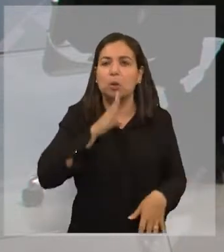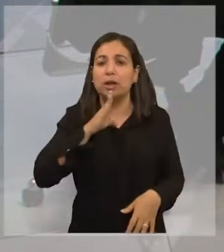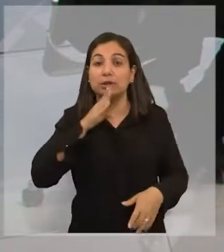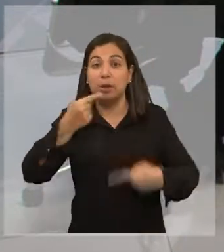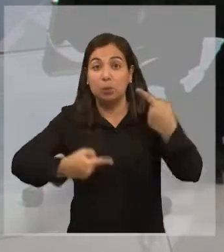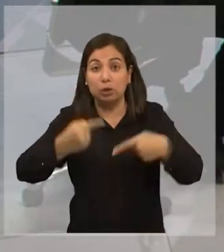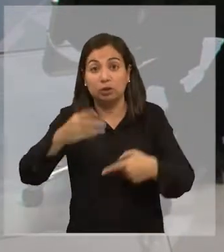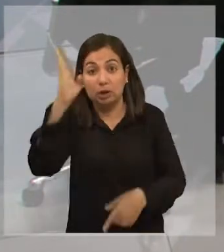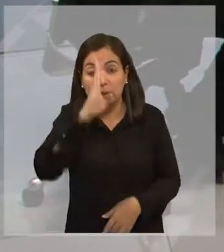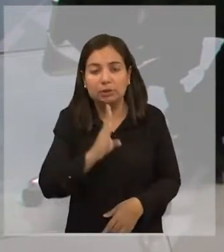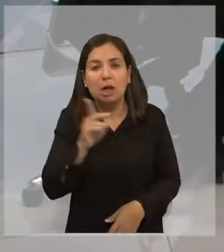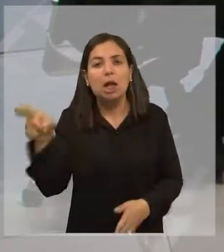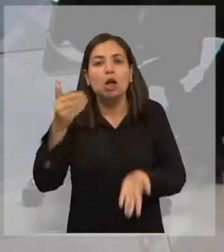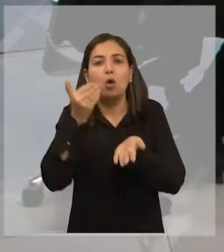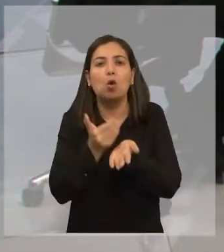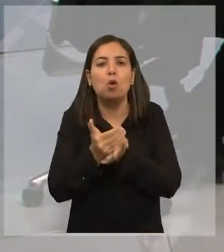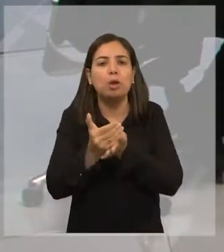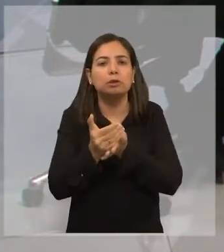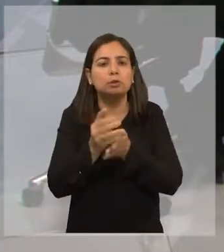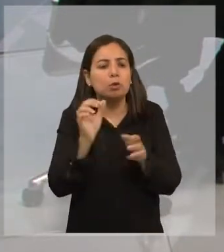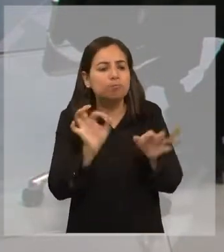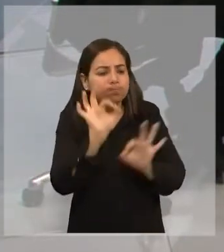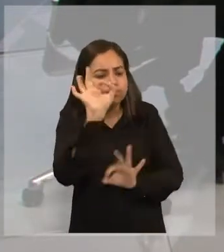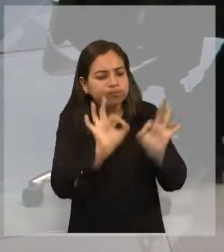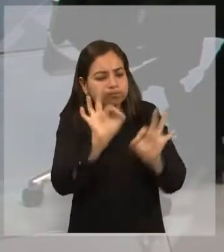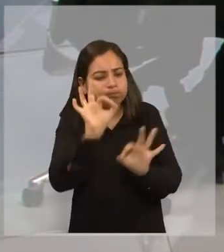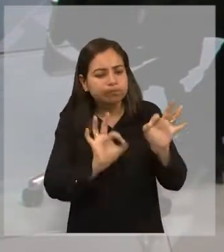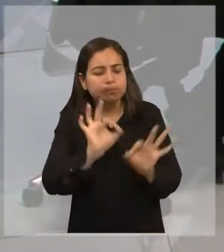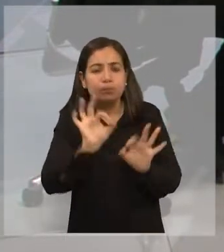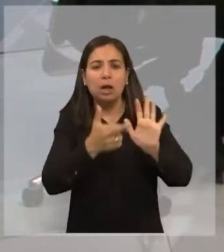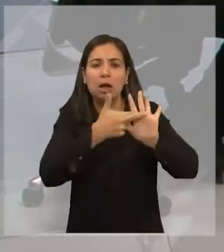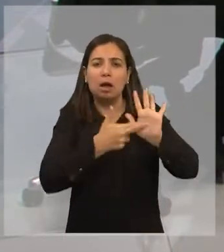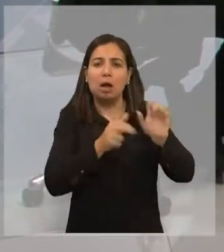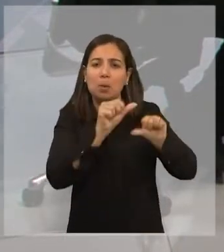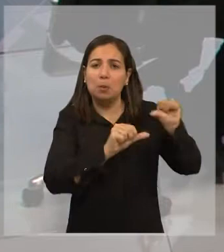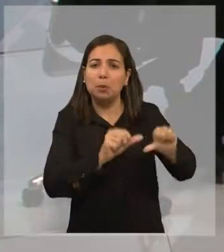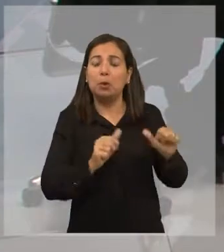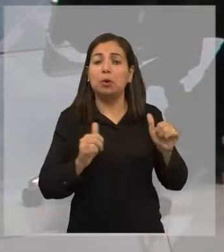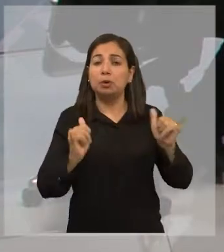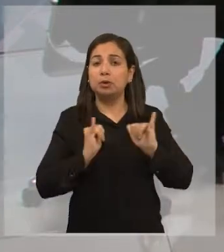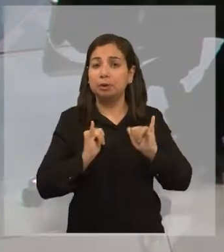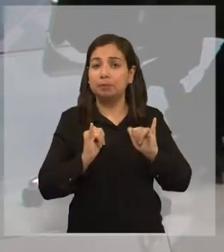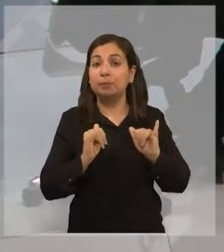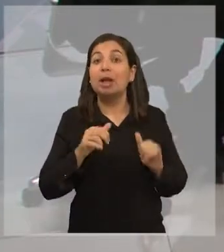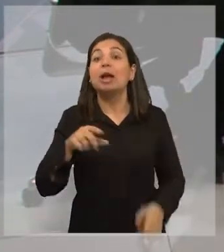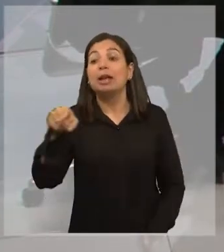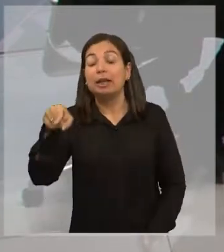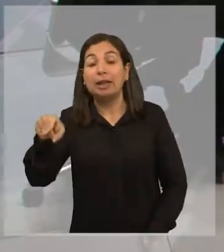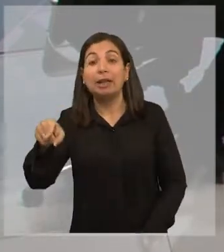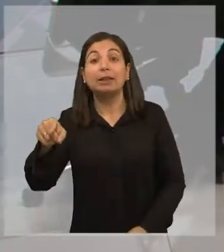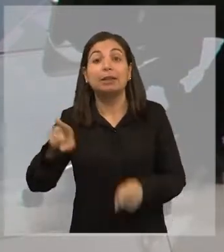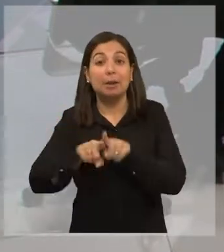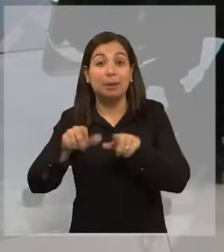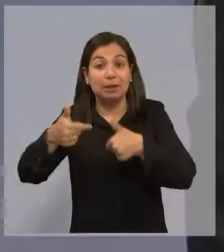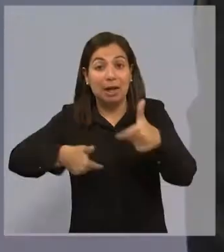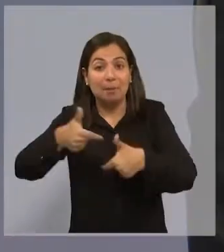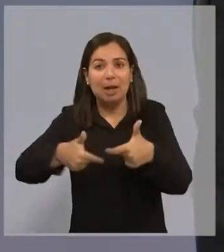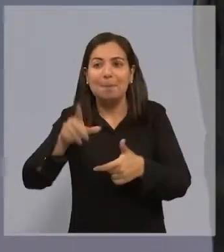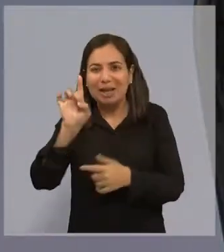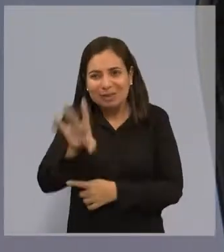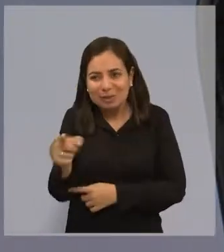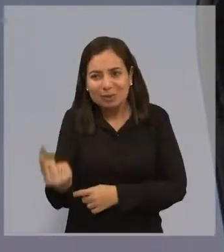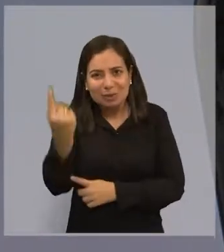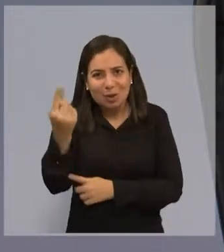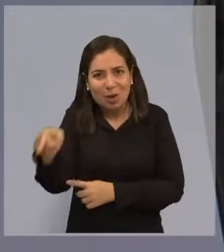brasileira, ele começou a fazer a reforma da Previdência. Fez a reforma trabalhista, mas só a reforma trabalhista não adiantava. Por quê? Você tem 10